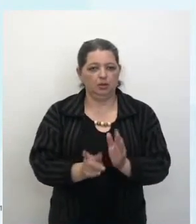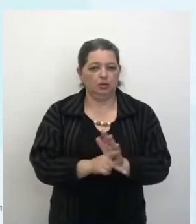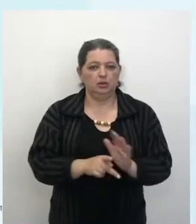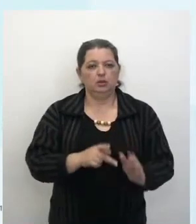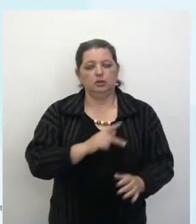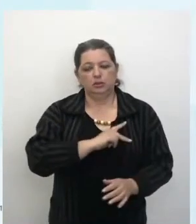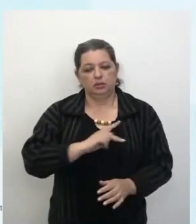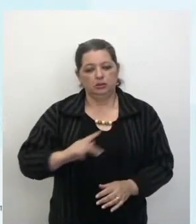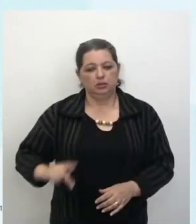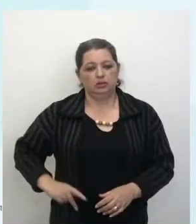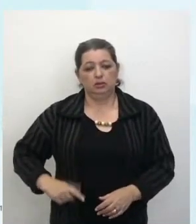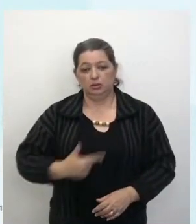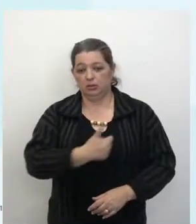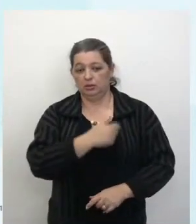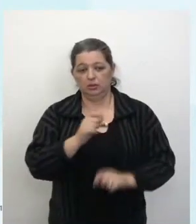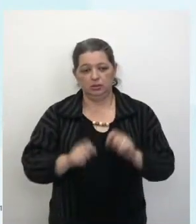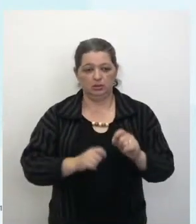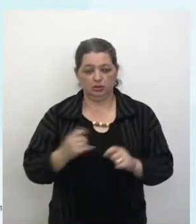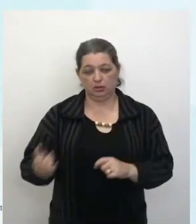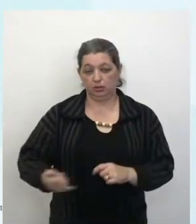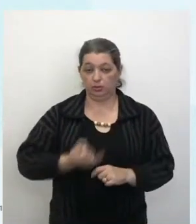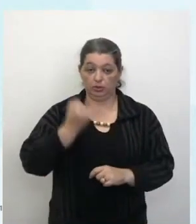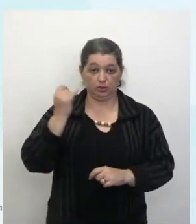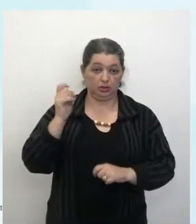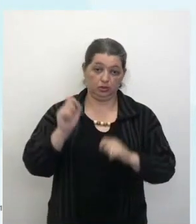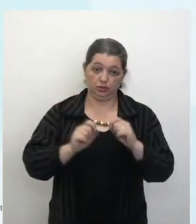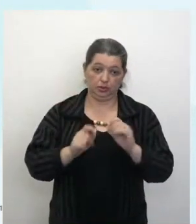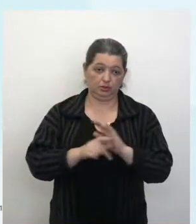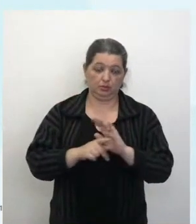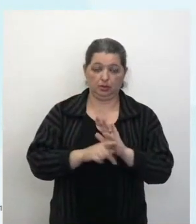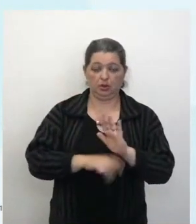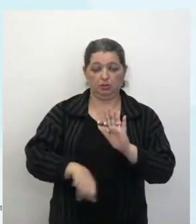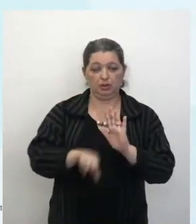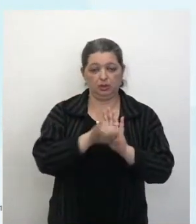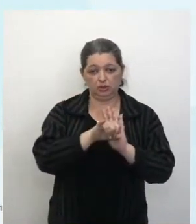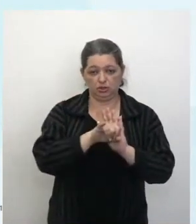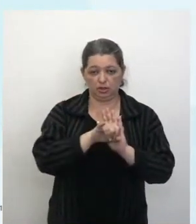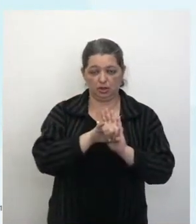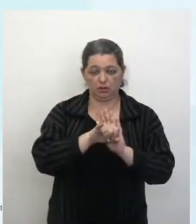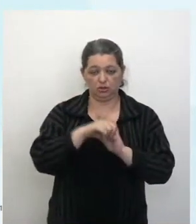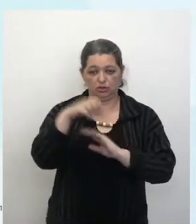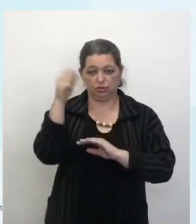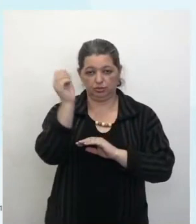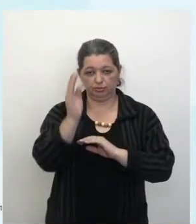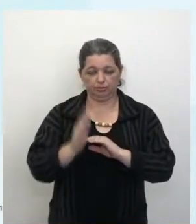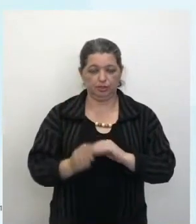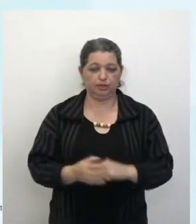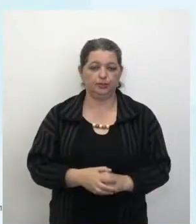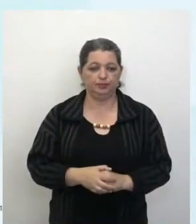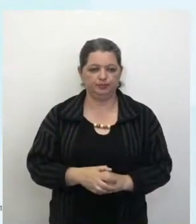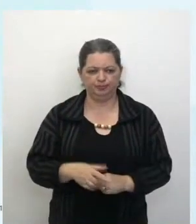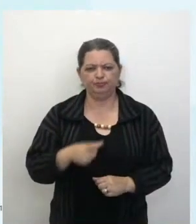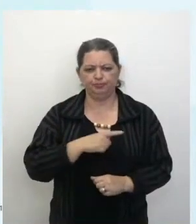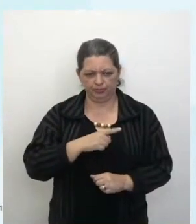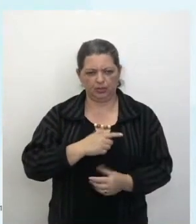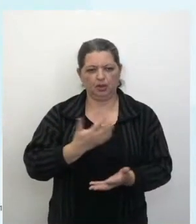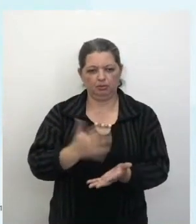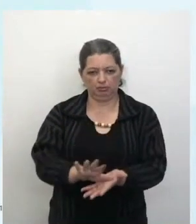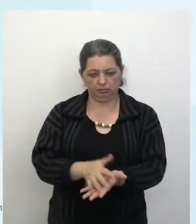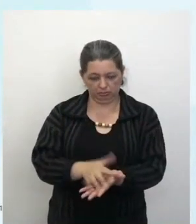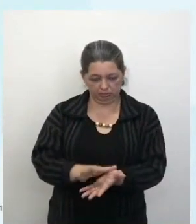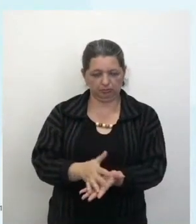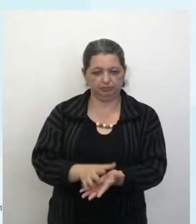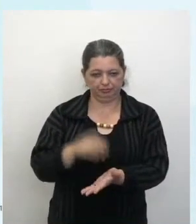muito importante na construção da identidade nacional que nós Oi gente olha lá samba